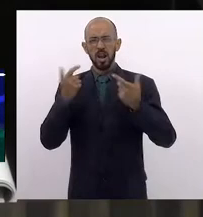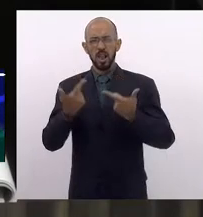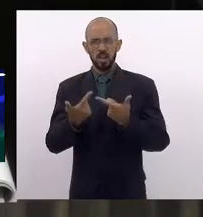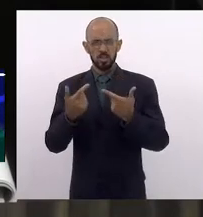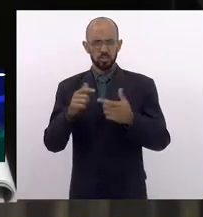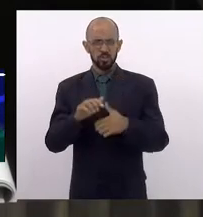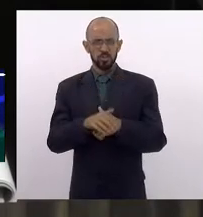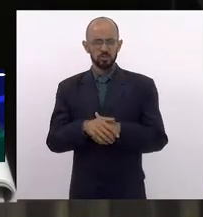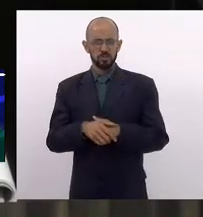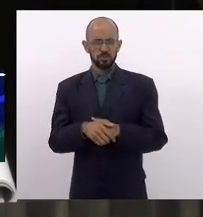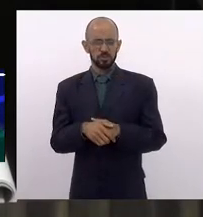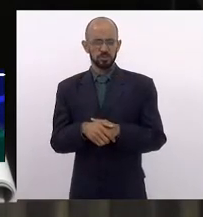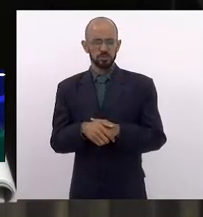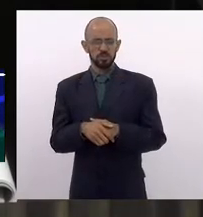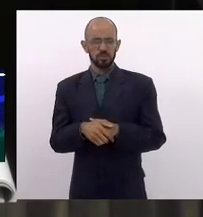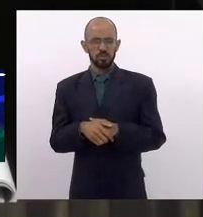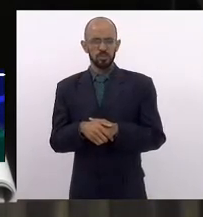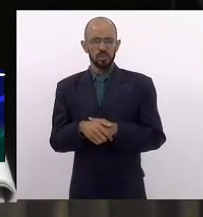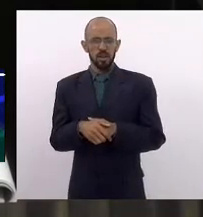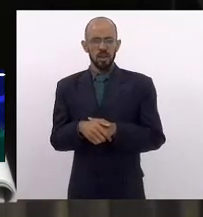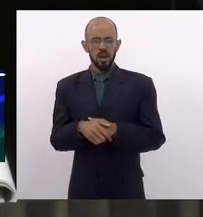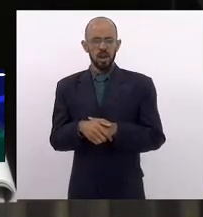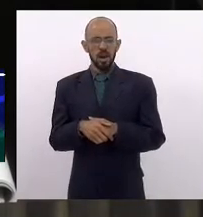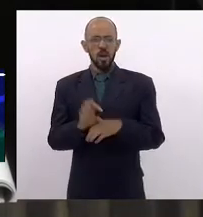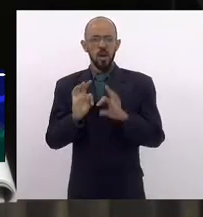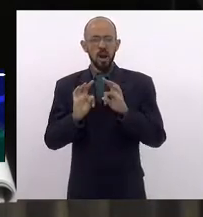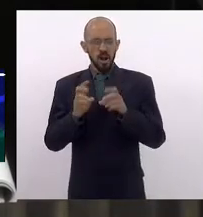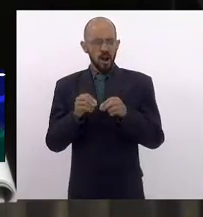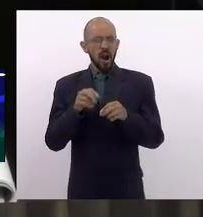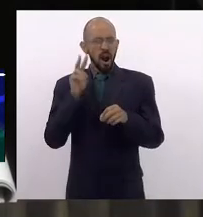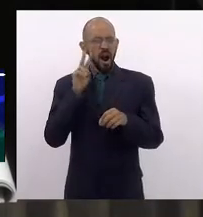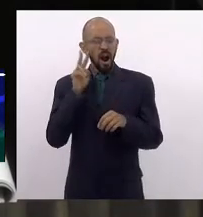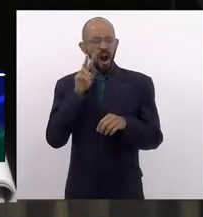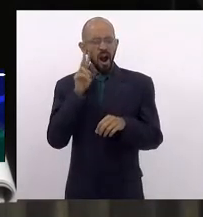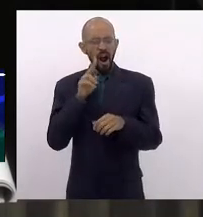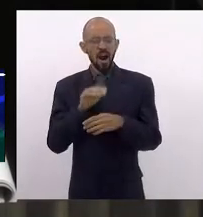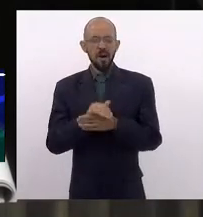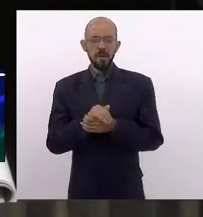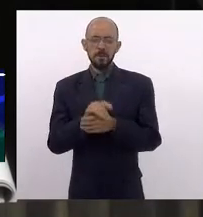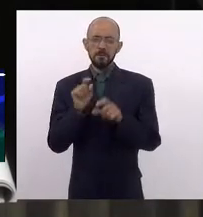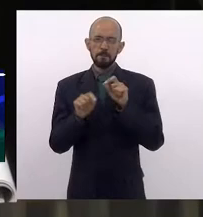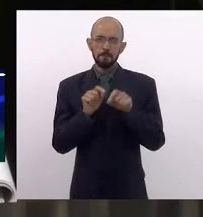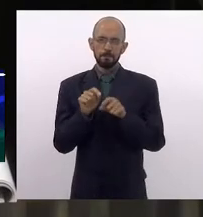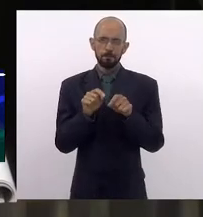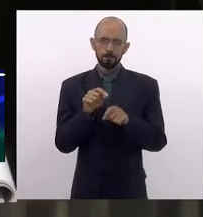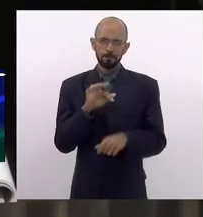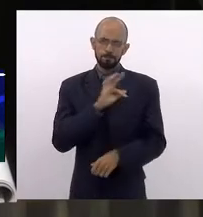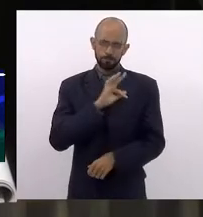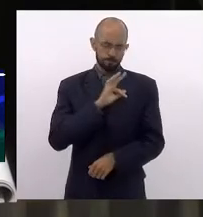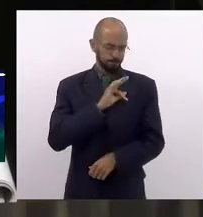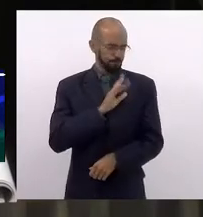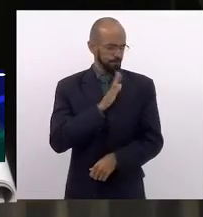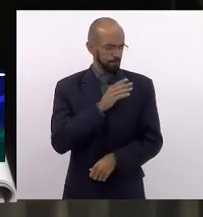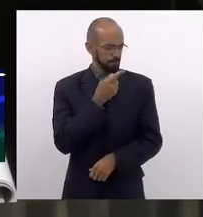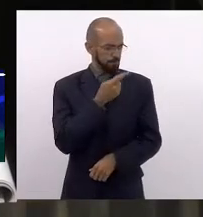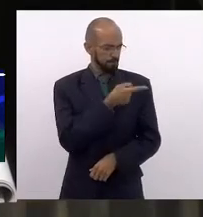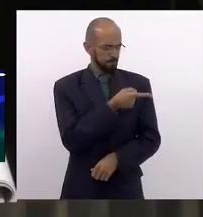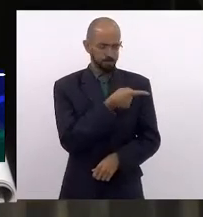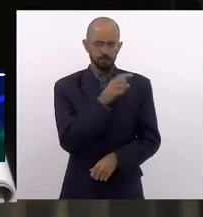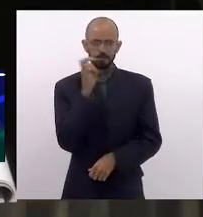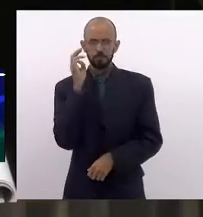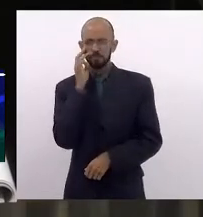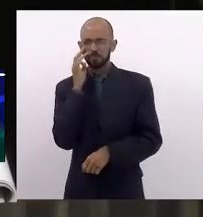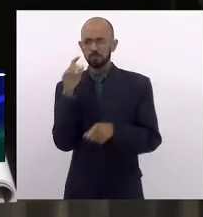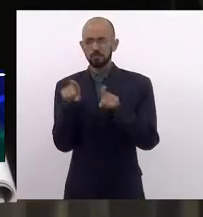aqui da nossa nosso estado todo mundo vai se recorda aqui que é para dar Martha Rocha falou sobre isso é